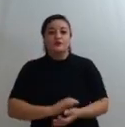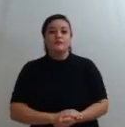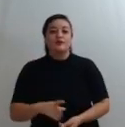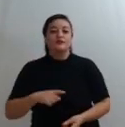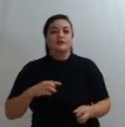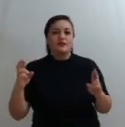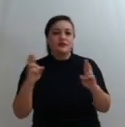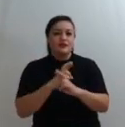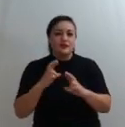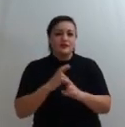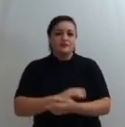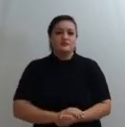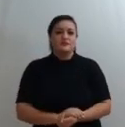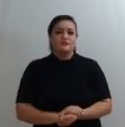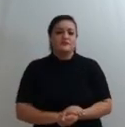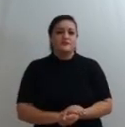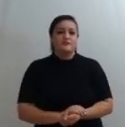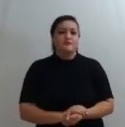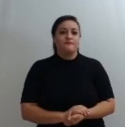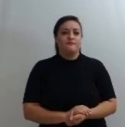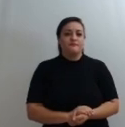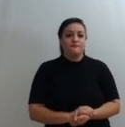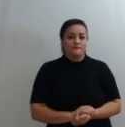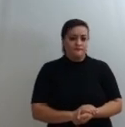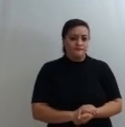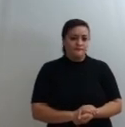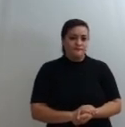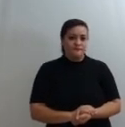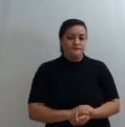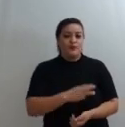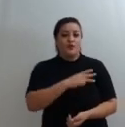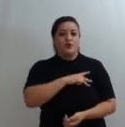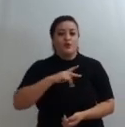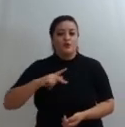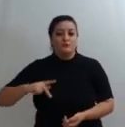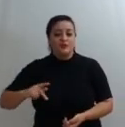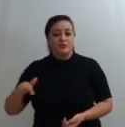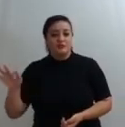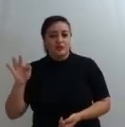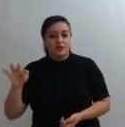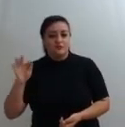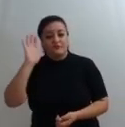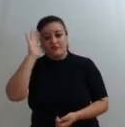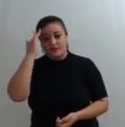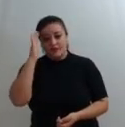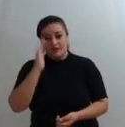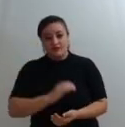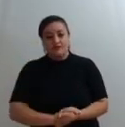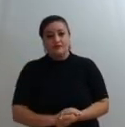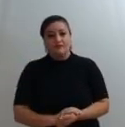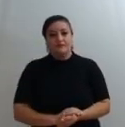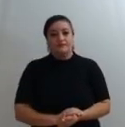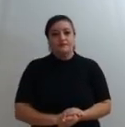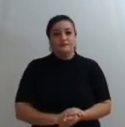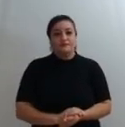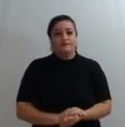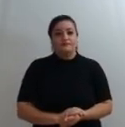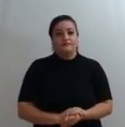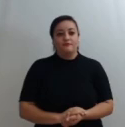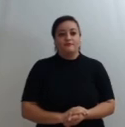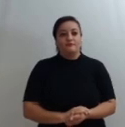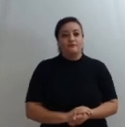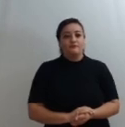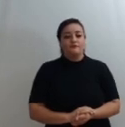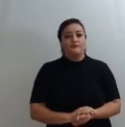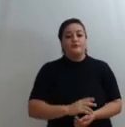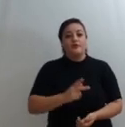de Fabrício Dazzi. O Ministério Público Federal entende que ao contrário do que é alegado pela